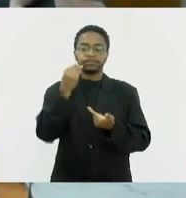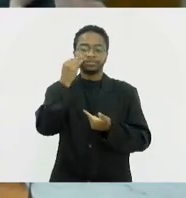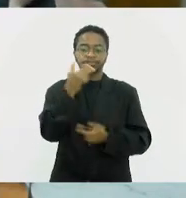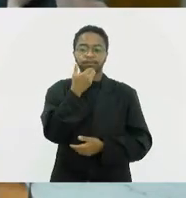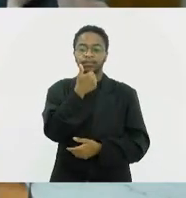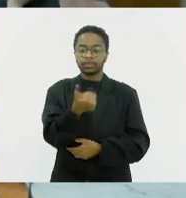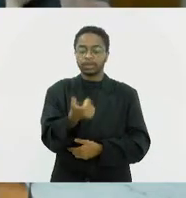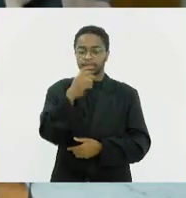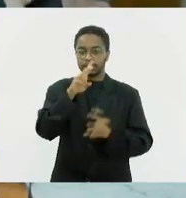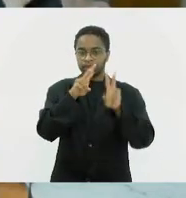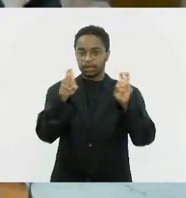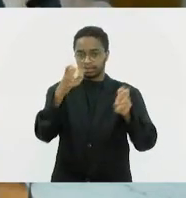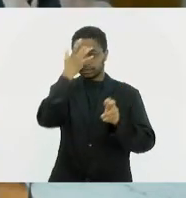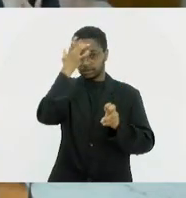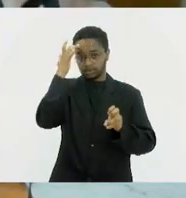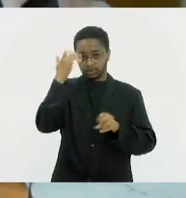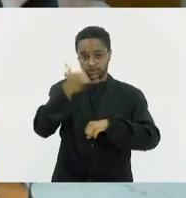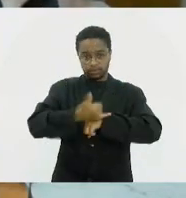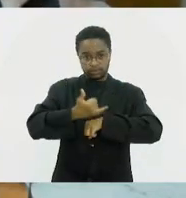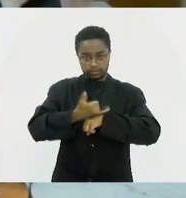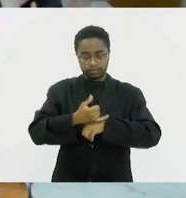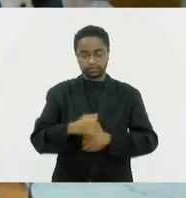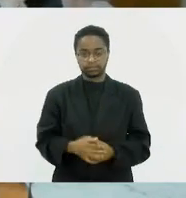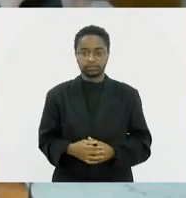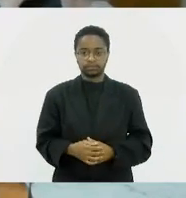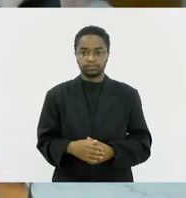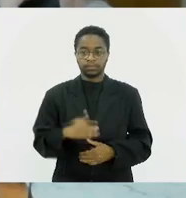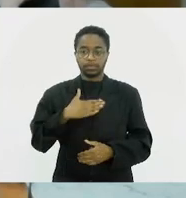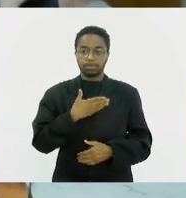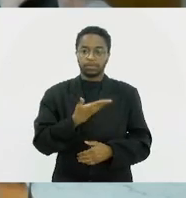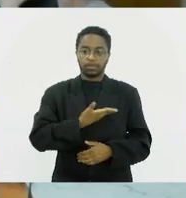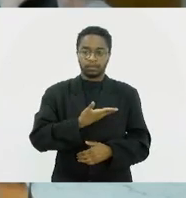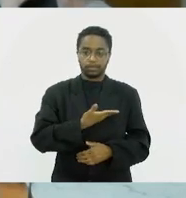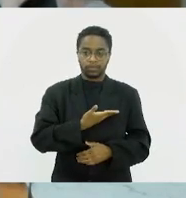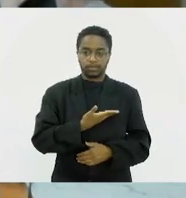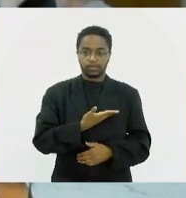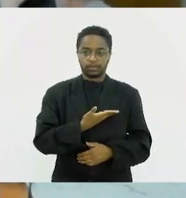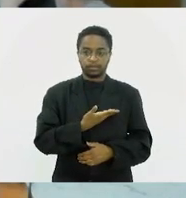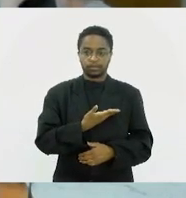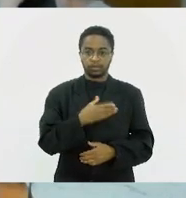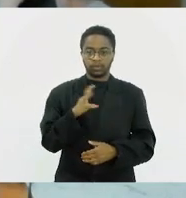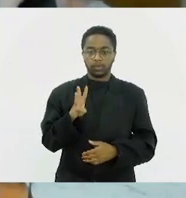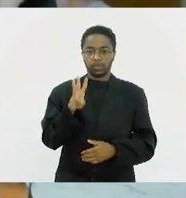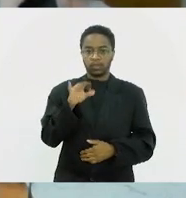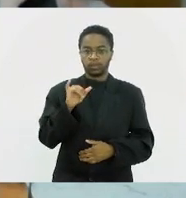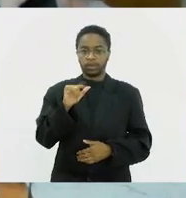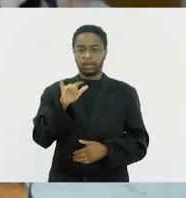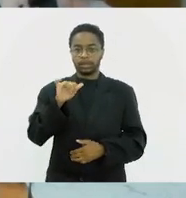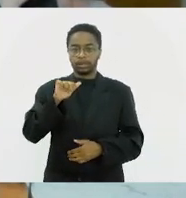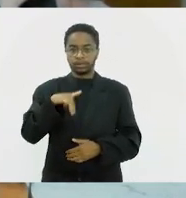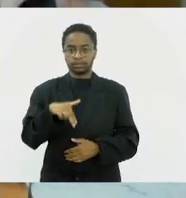mental em Volta Redonda, que é meu amigo William.